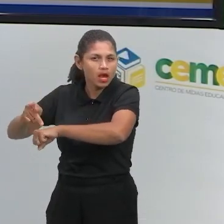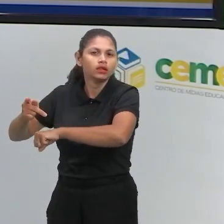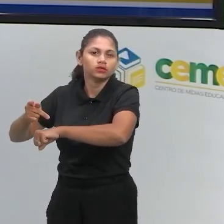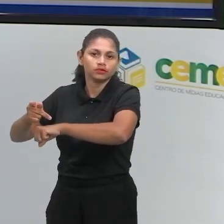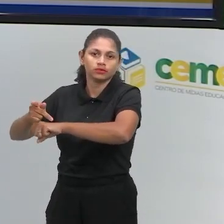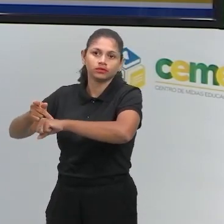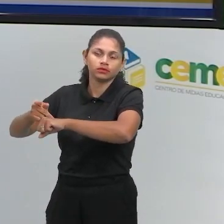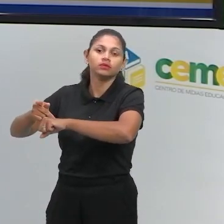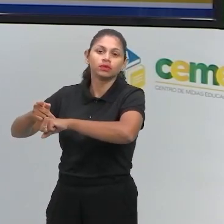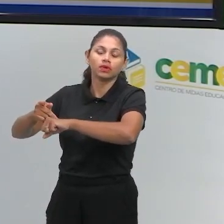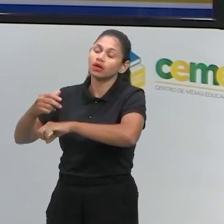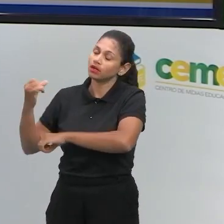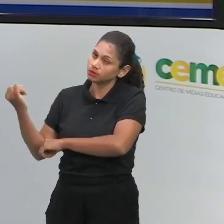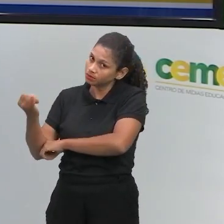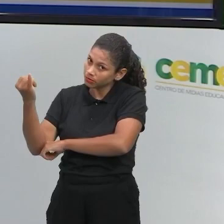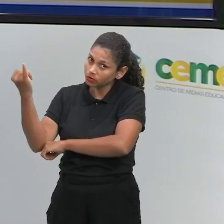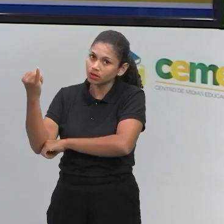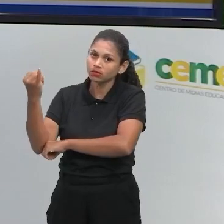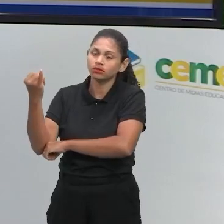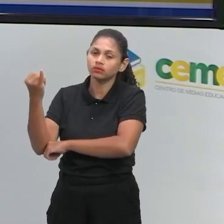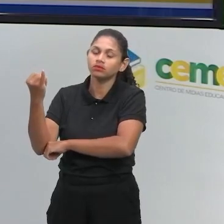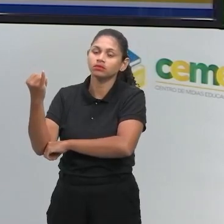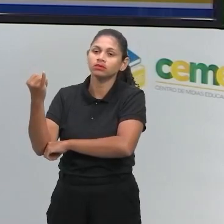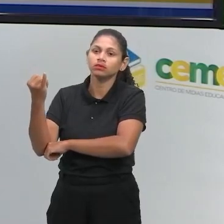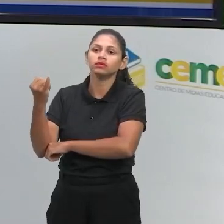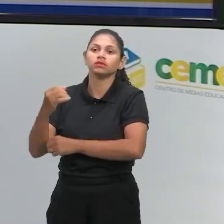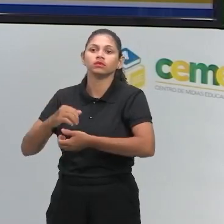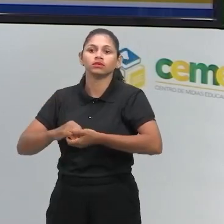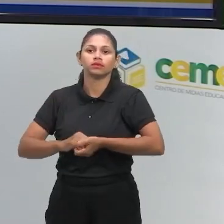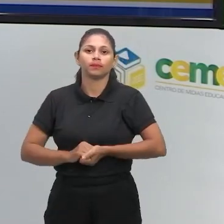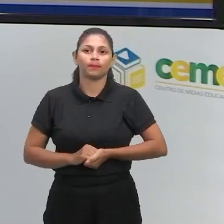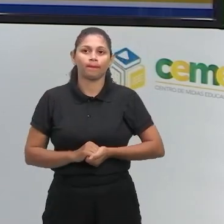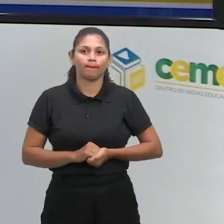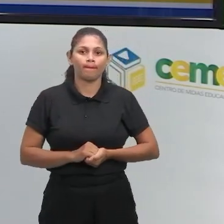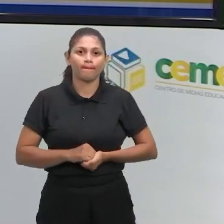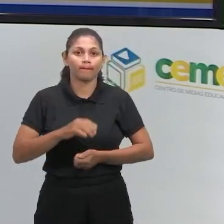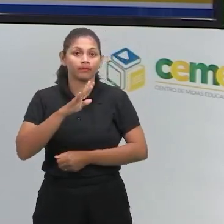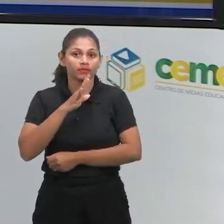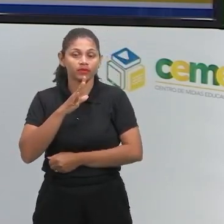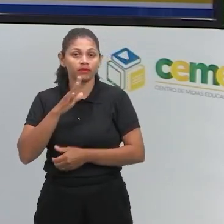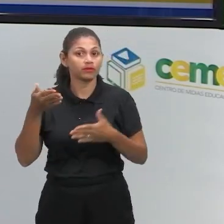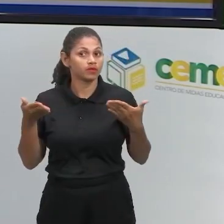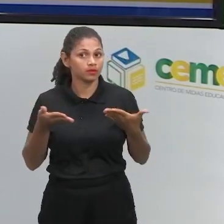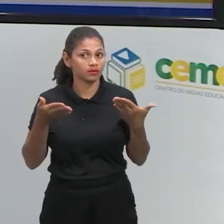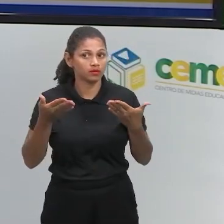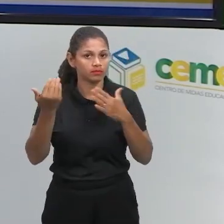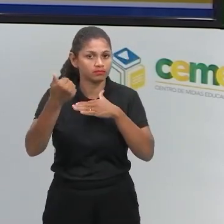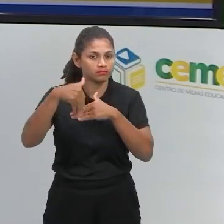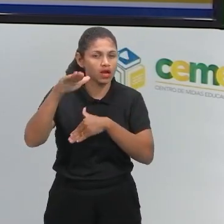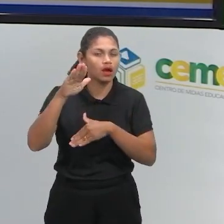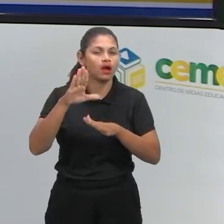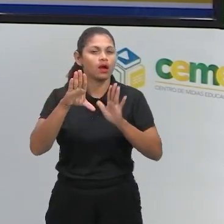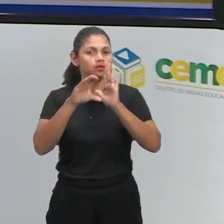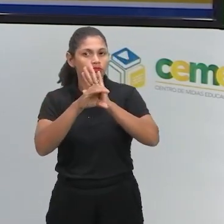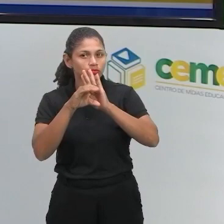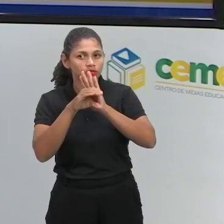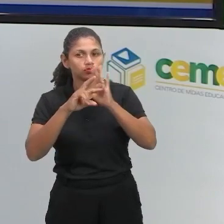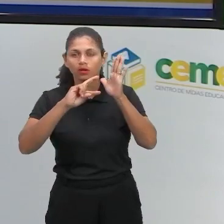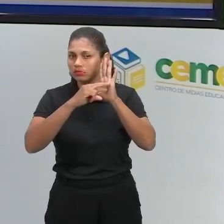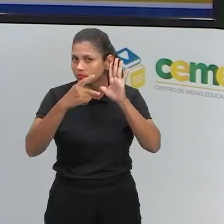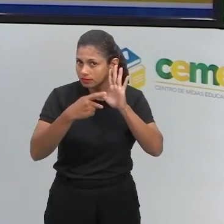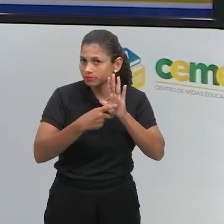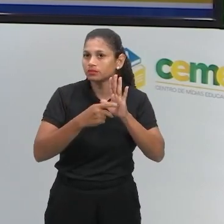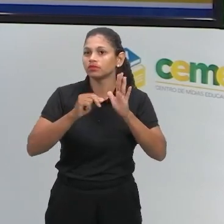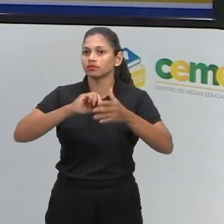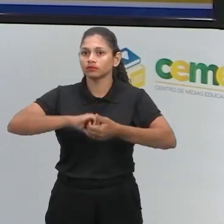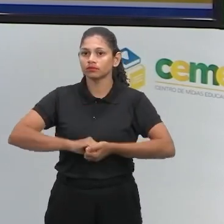dimensões importantes. Então, tá ótimo, fixou esses conceitos. Vamos conhecer agora mais alguns conceitos? Trazendo aqui para a nossa tela agora,